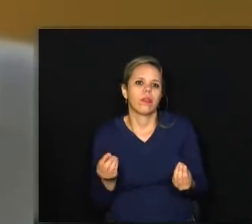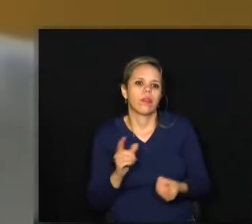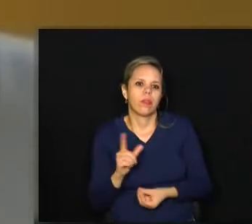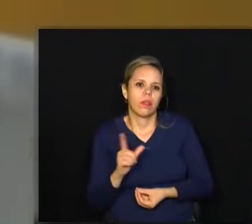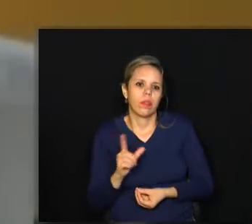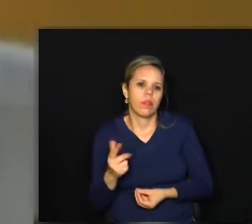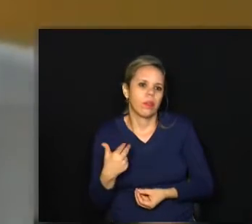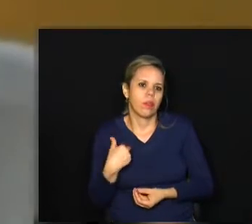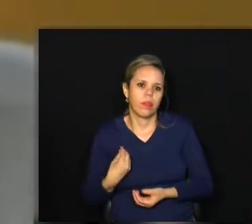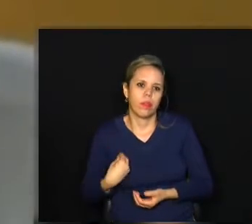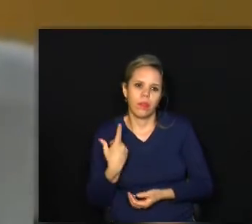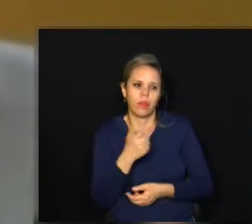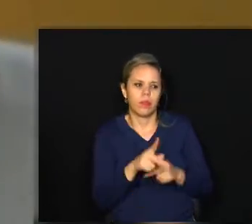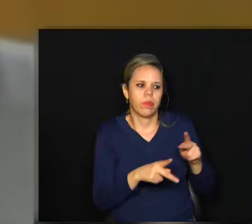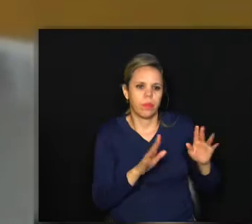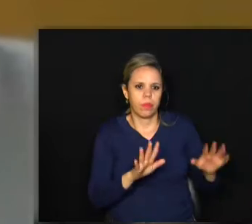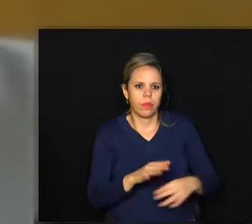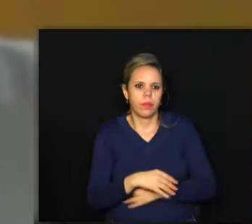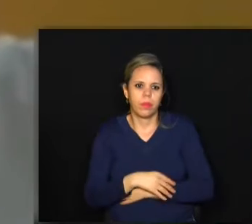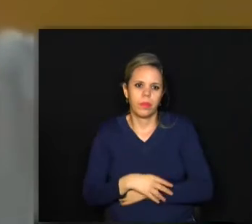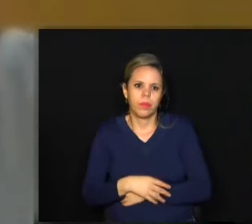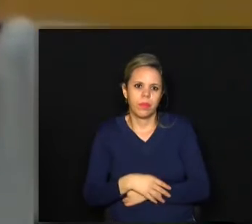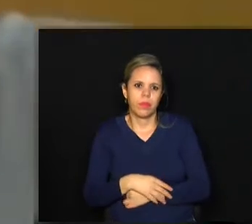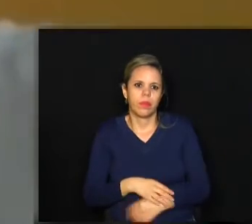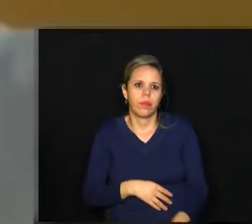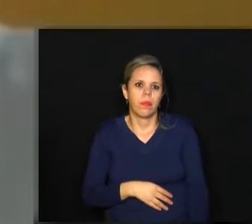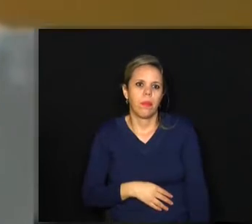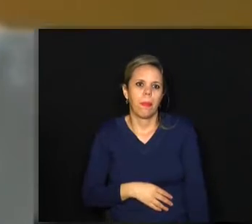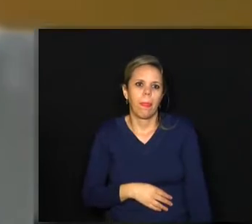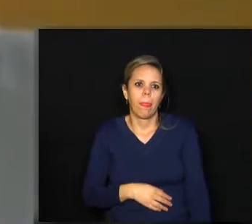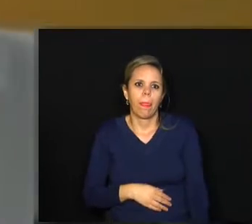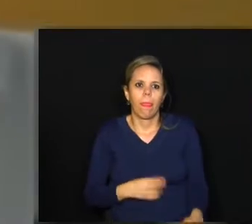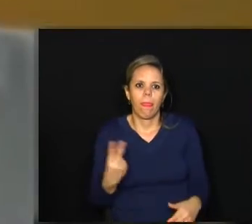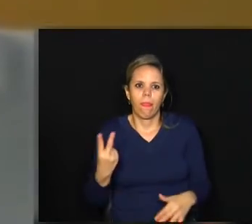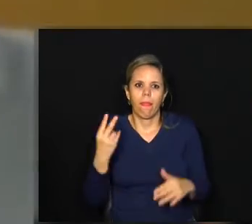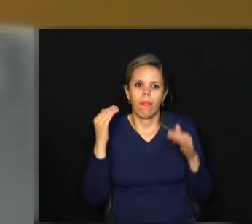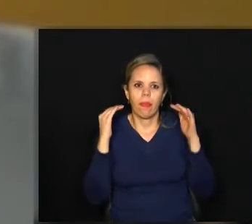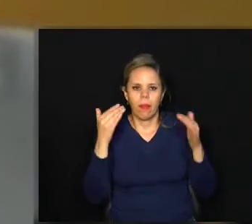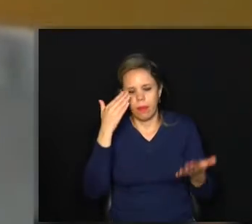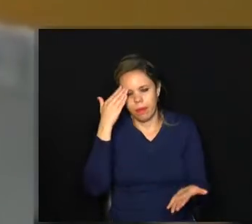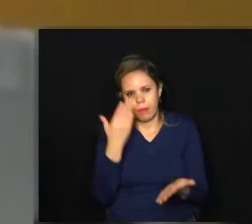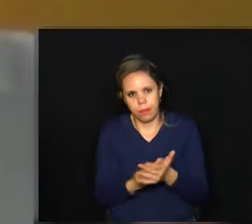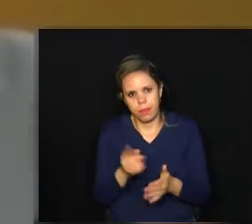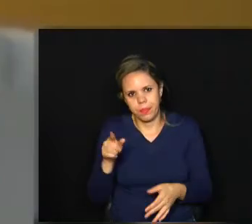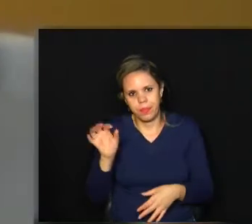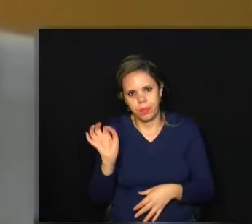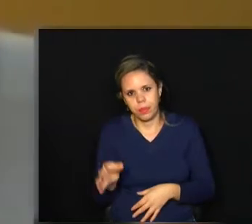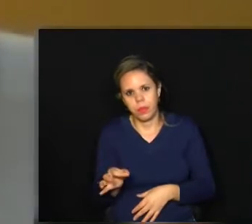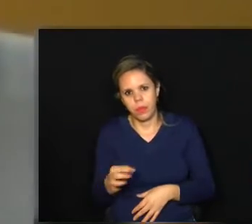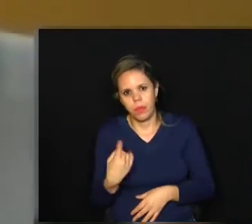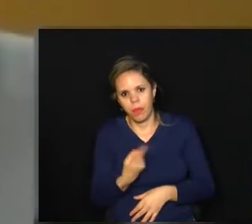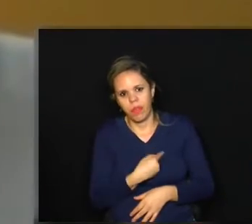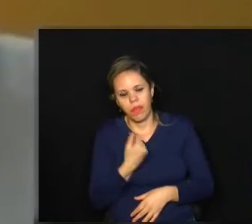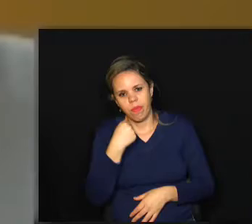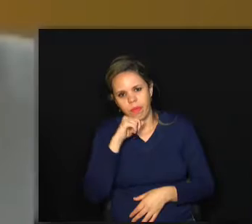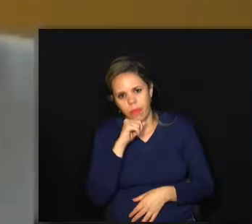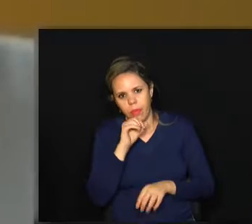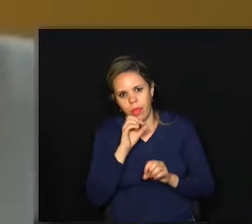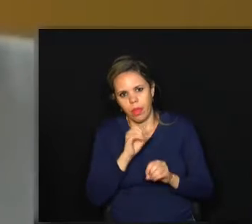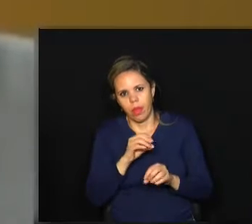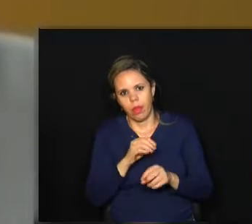posso viver a vida de outra pessoa, mas seguindo os valores do que eu acredito ser correto, do que nossa mãe nos